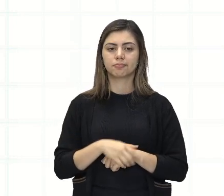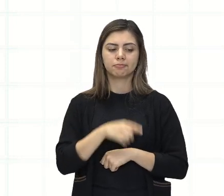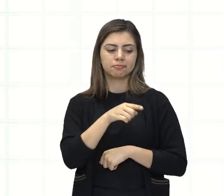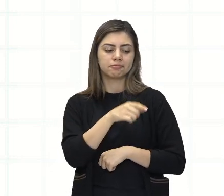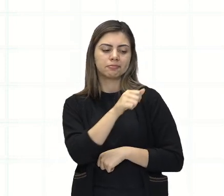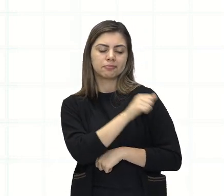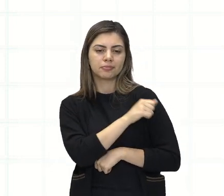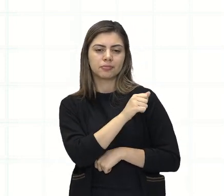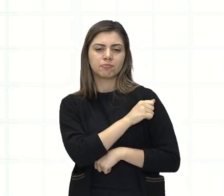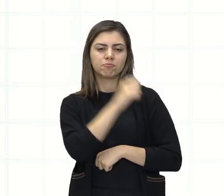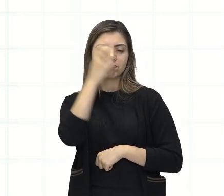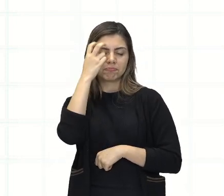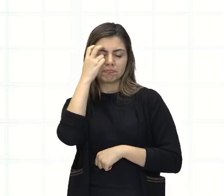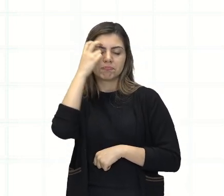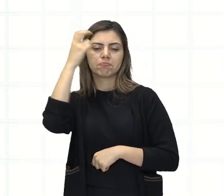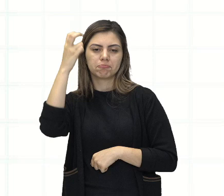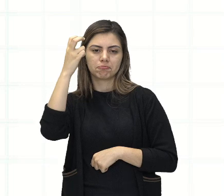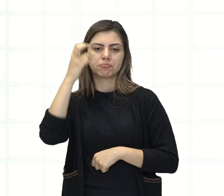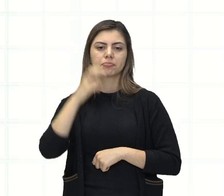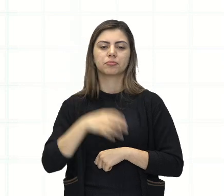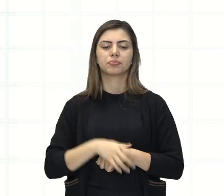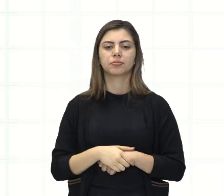inteligentes.